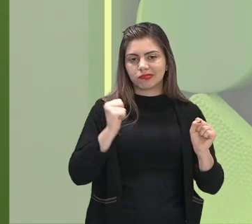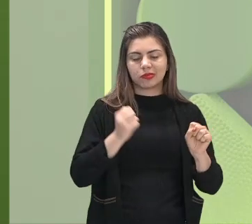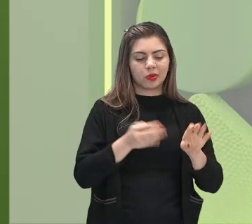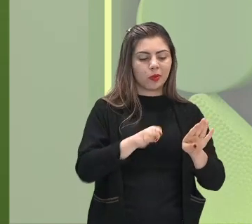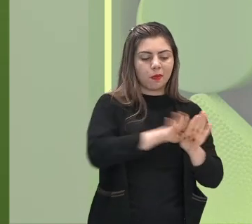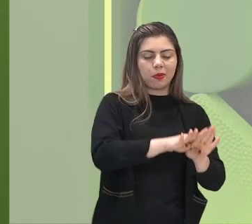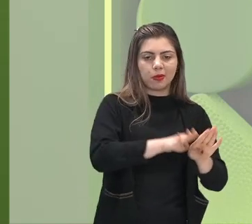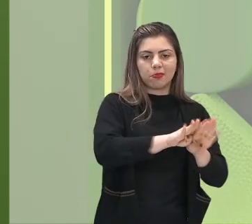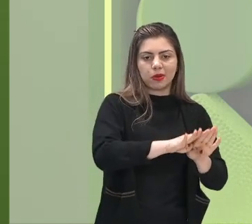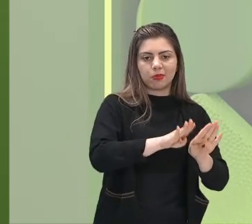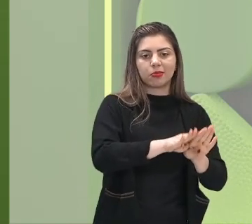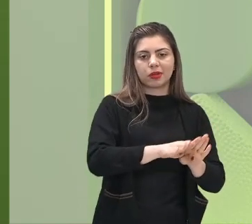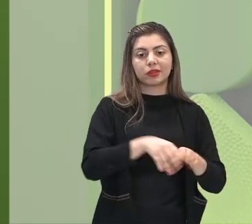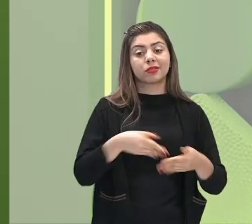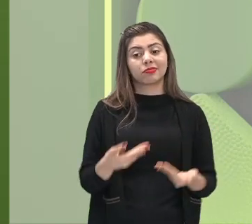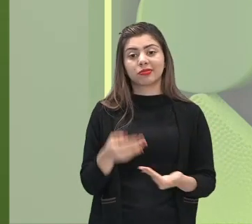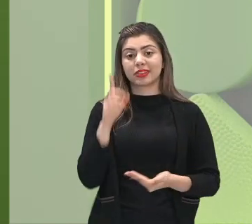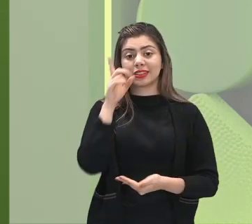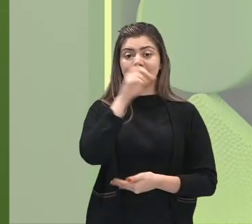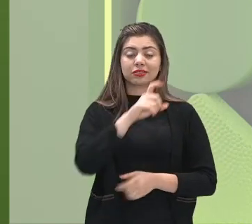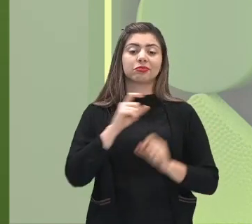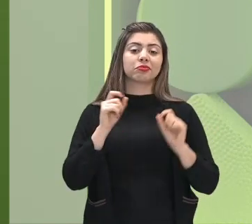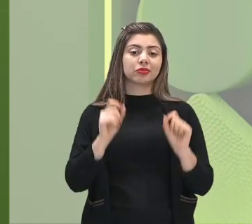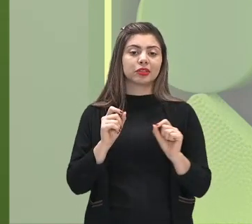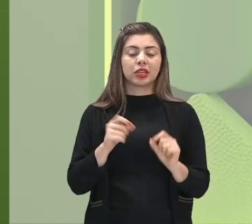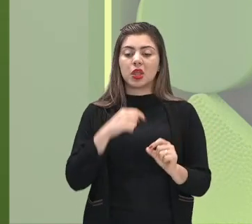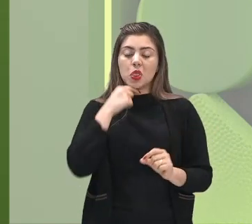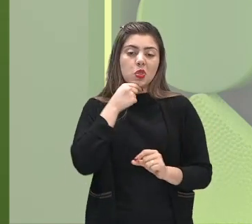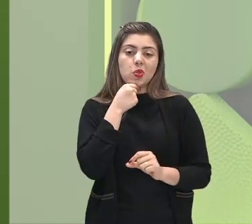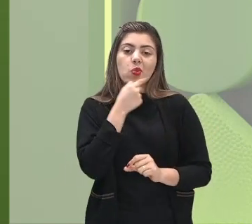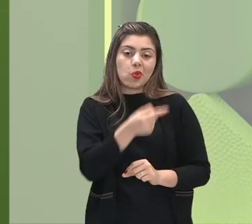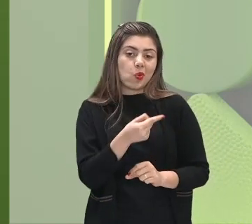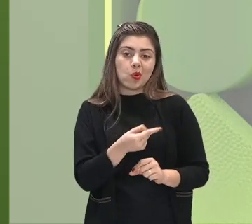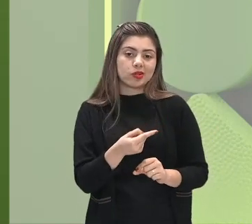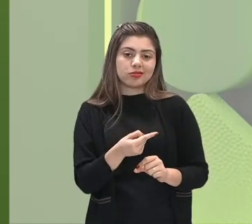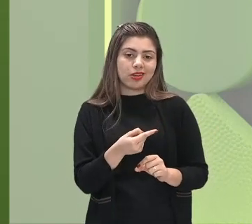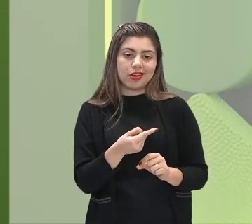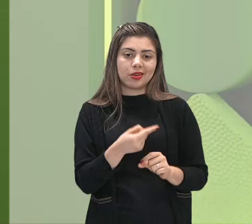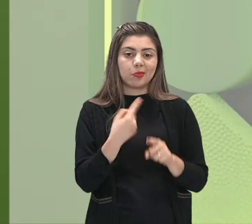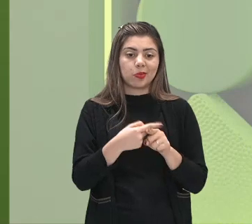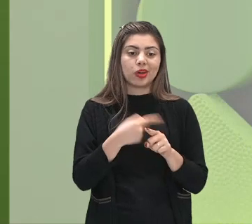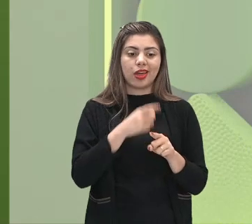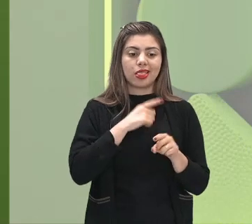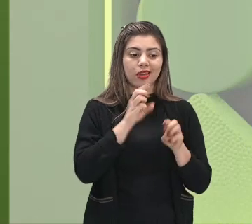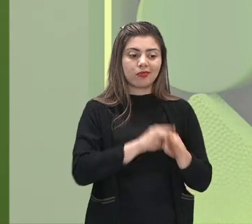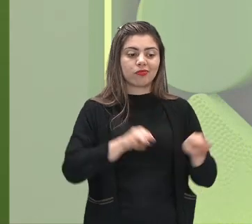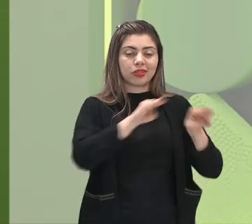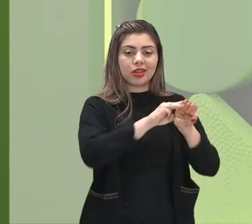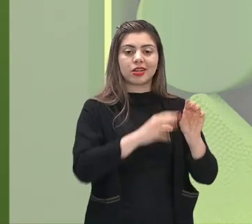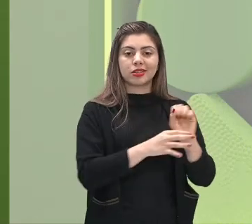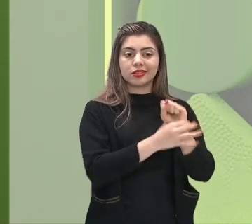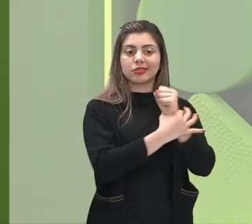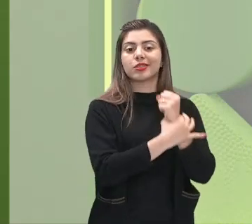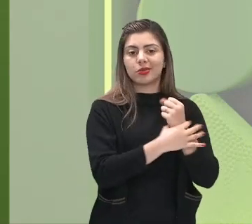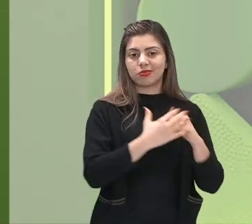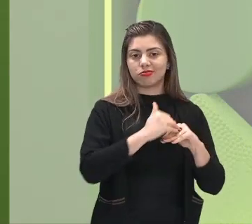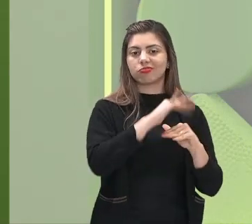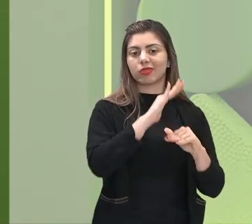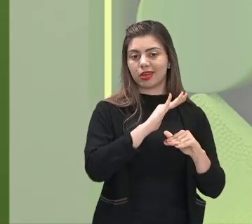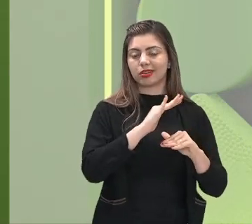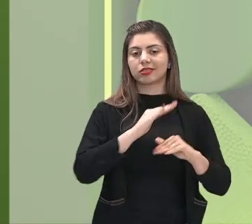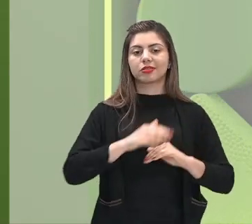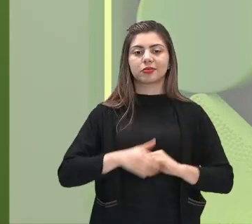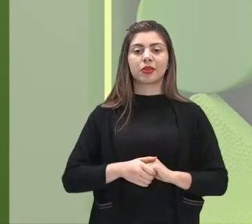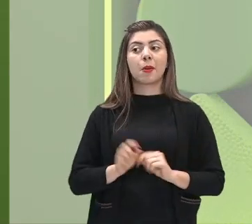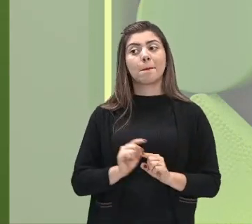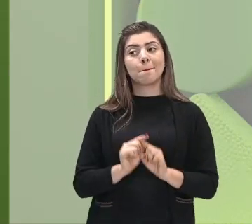novamente e é complicado arrombar uma porta com eletroímã. Ela é mais segura, mas também hoje em dia é bem